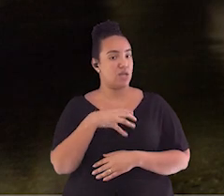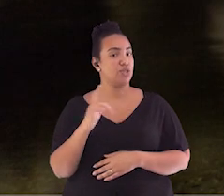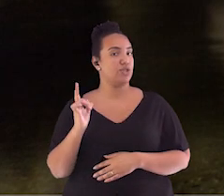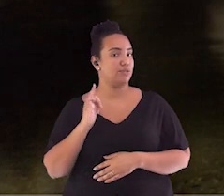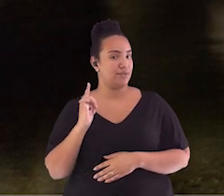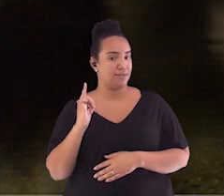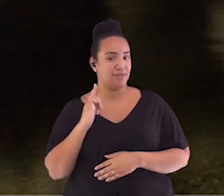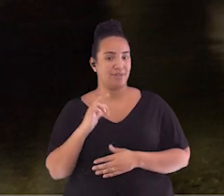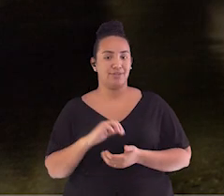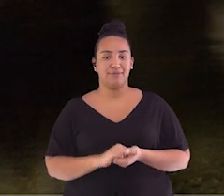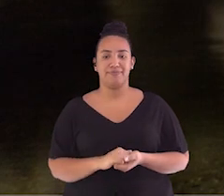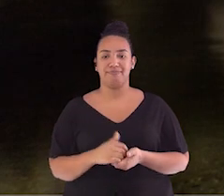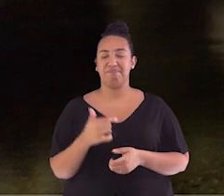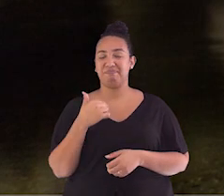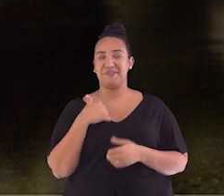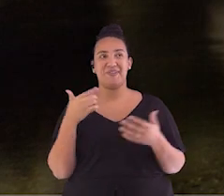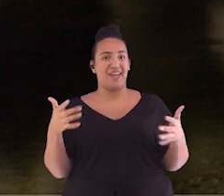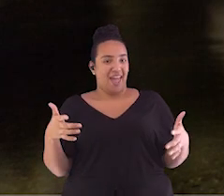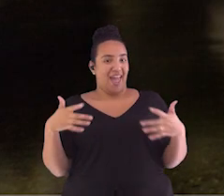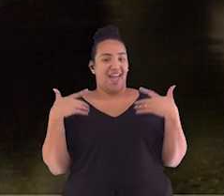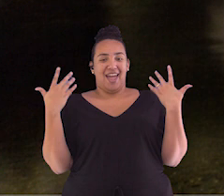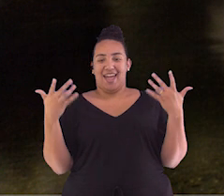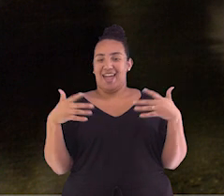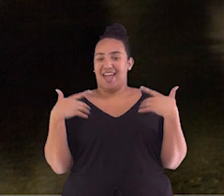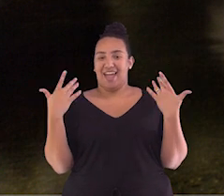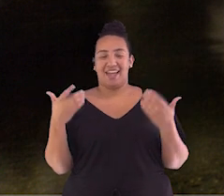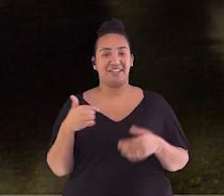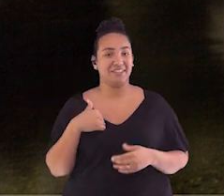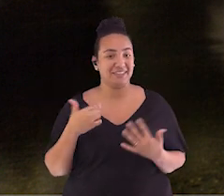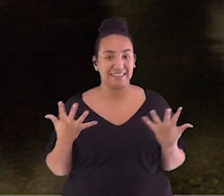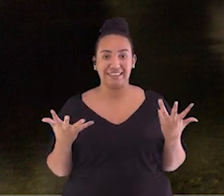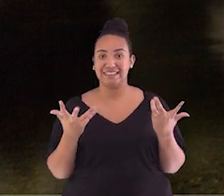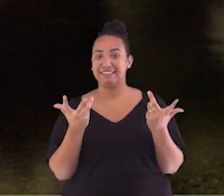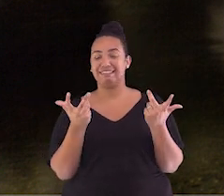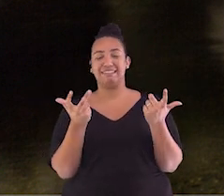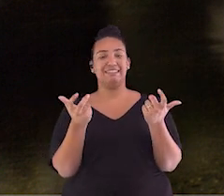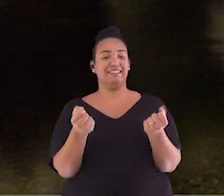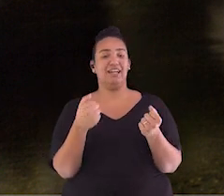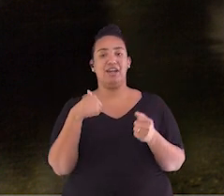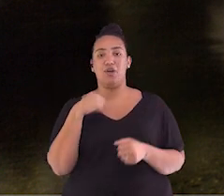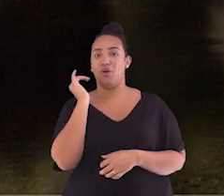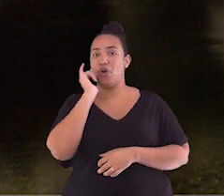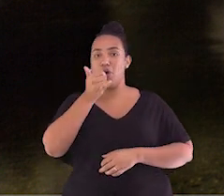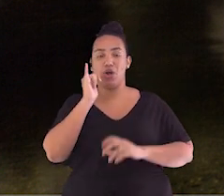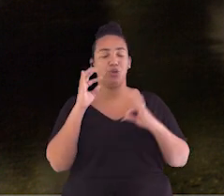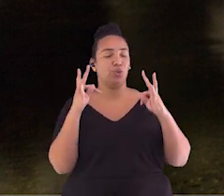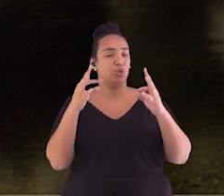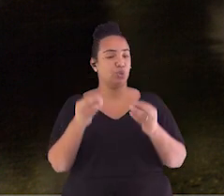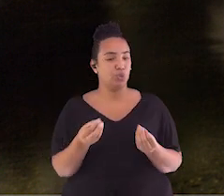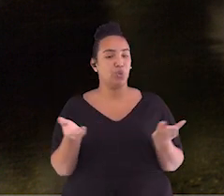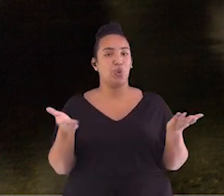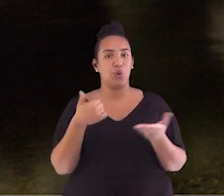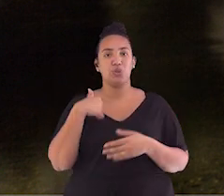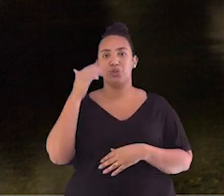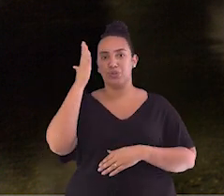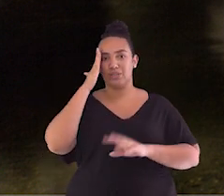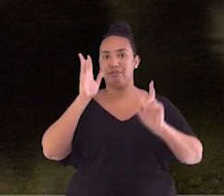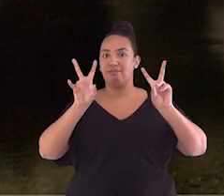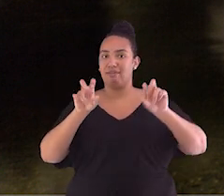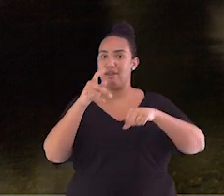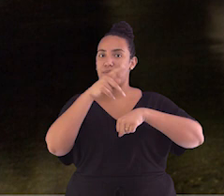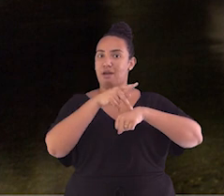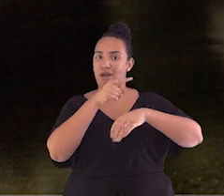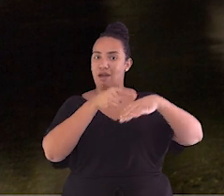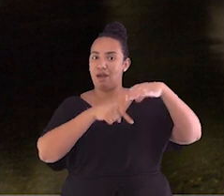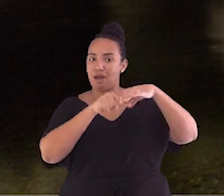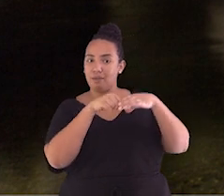muito empolgada, tá, gente? Nossa, tá fantástico! Eu vou contar para vocês tudo o que eu sei sobre as cavernas. Porque as cavernas, na